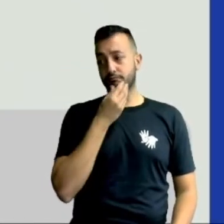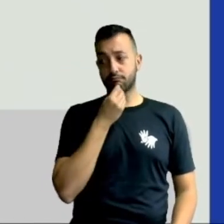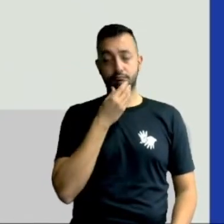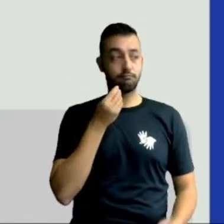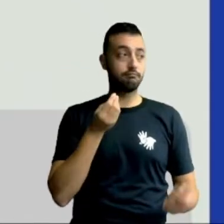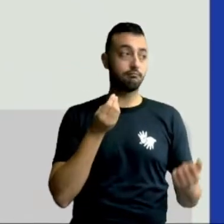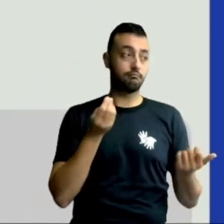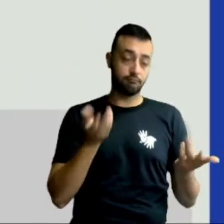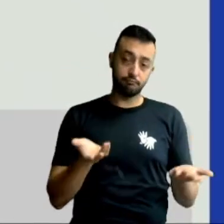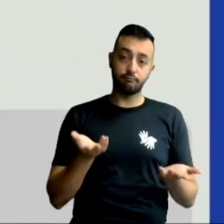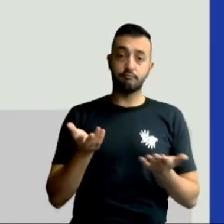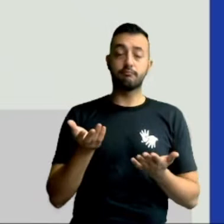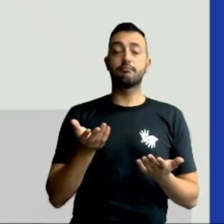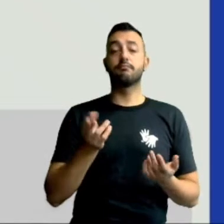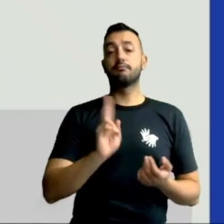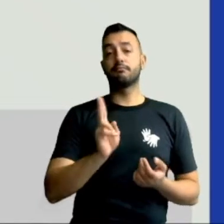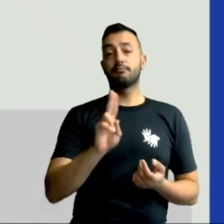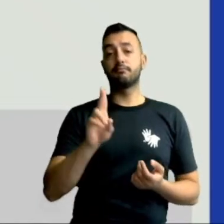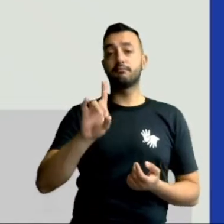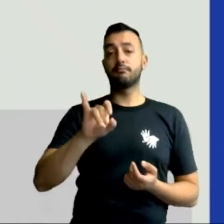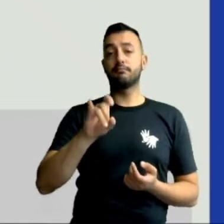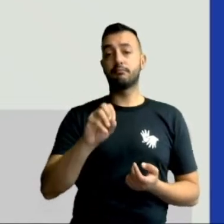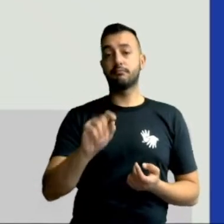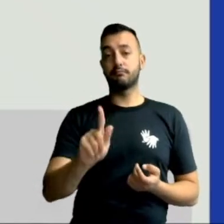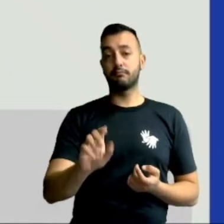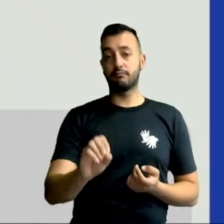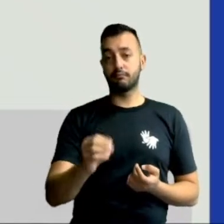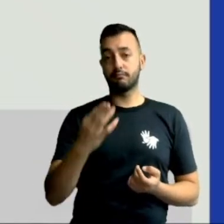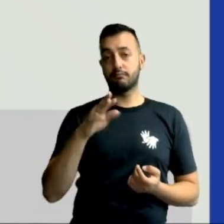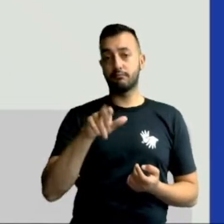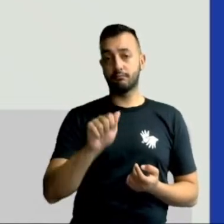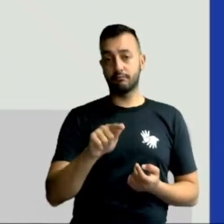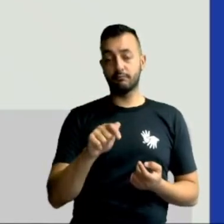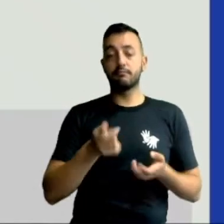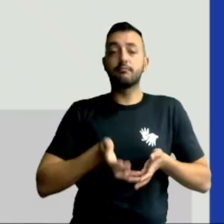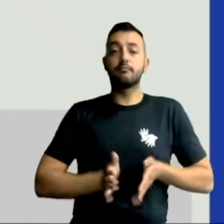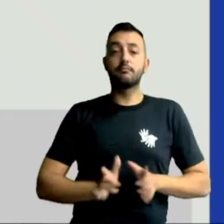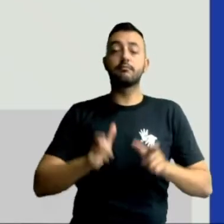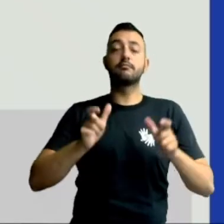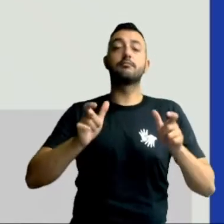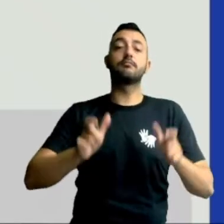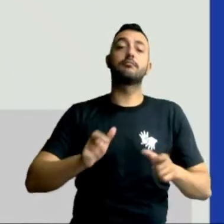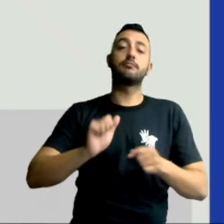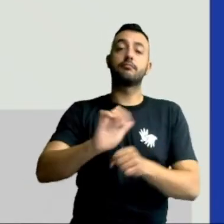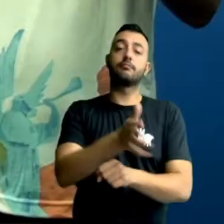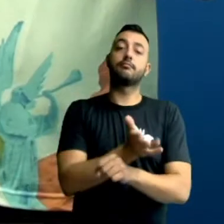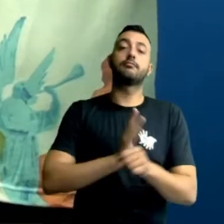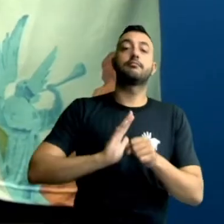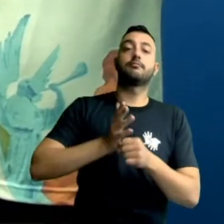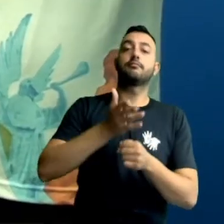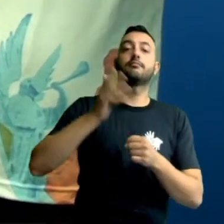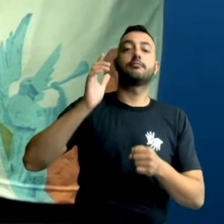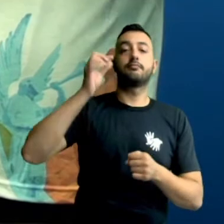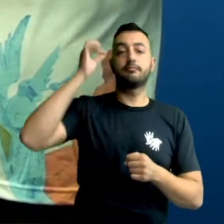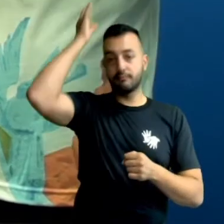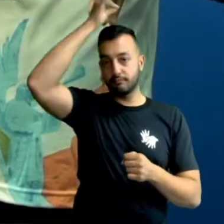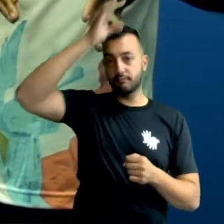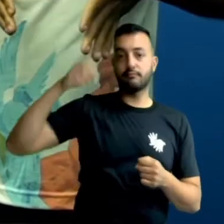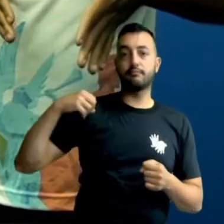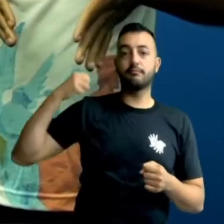esse senhor aqui, Antônio Diogo de Braga, ele vem da ilha de Santo Antão do Cabo Verde e